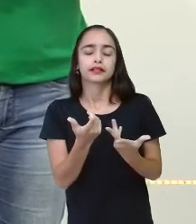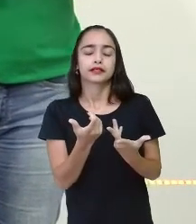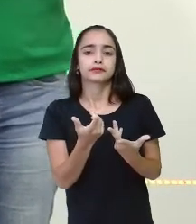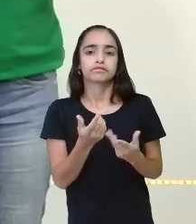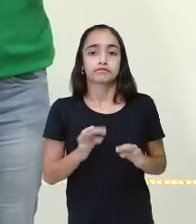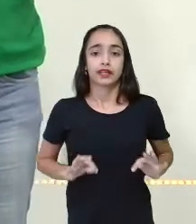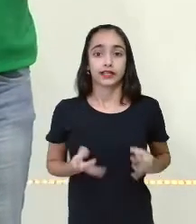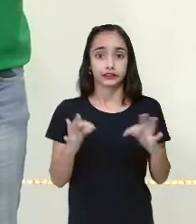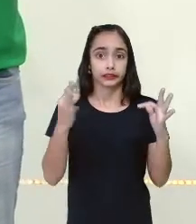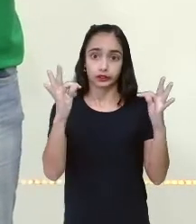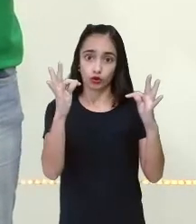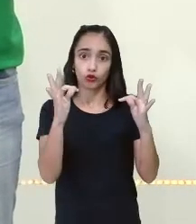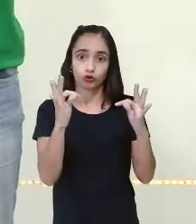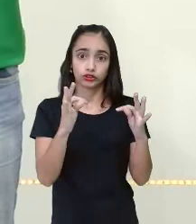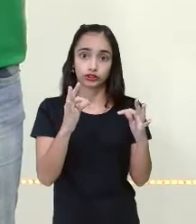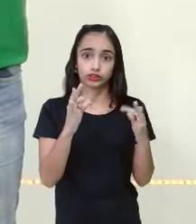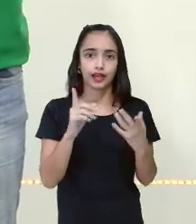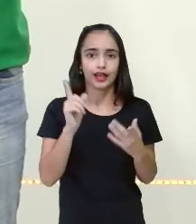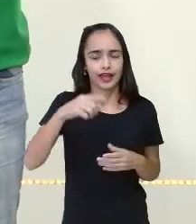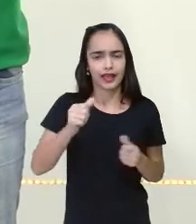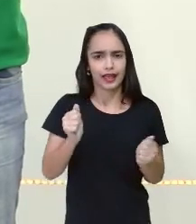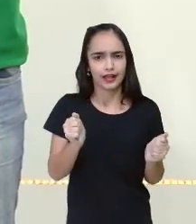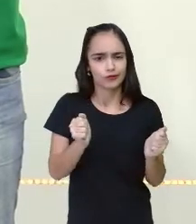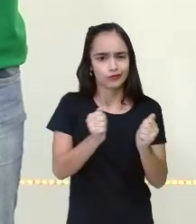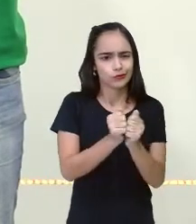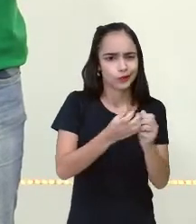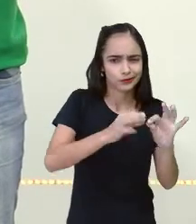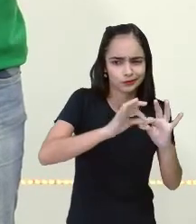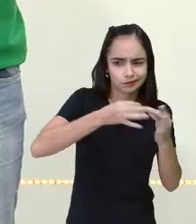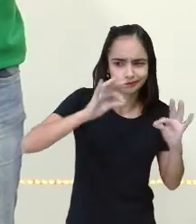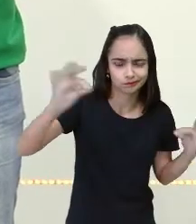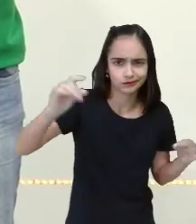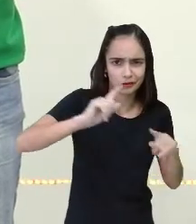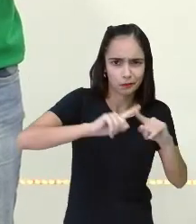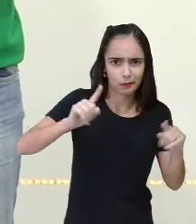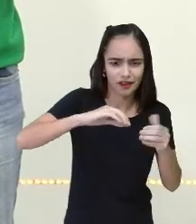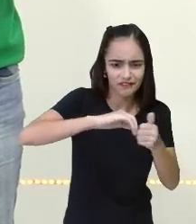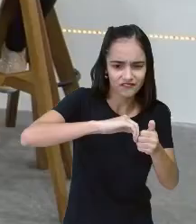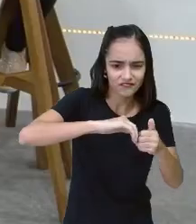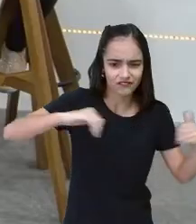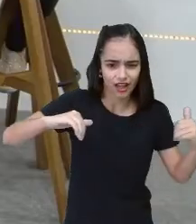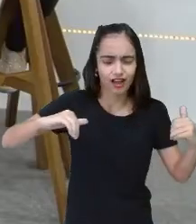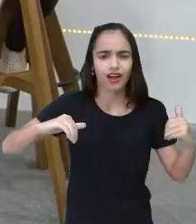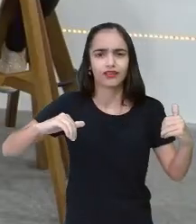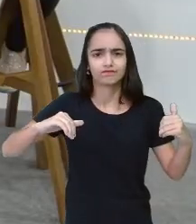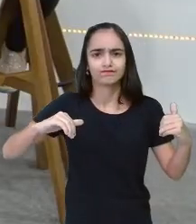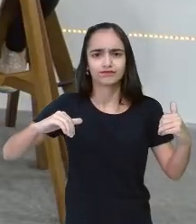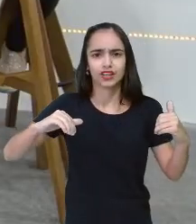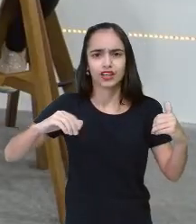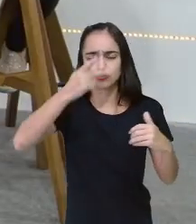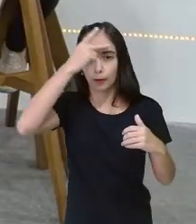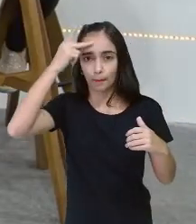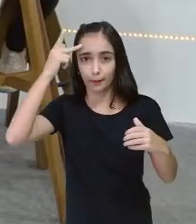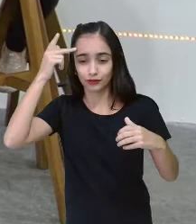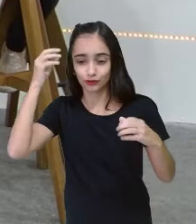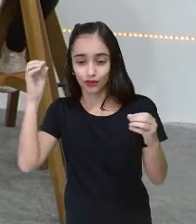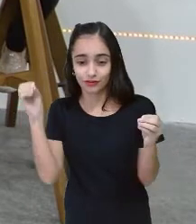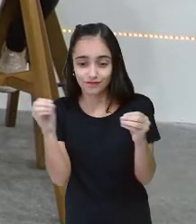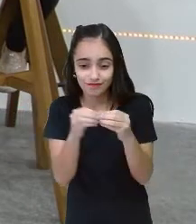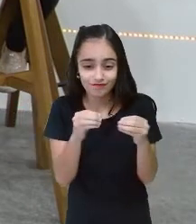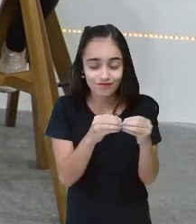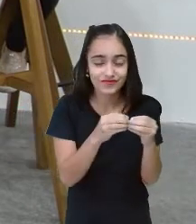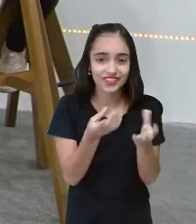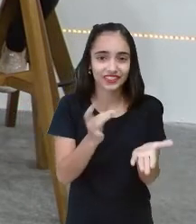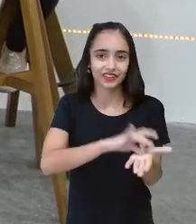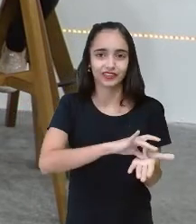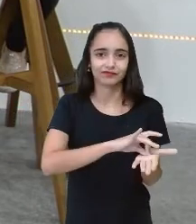a tecnologia aproxima os distantes e afasta os próximos. Isso. E uma vez, assim, muito interessante isso que você